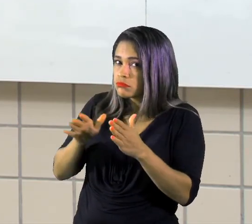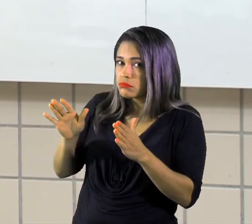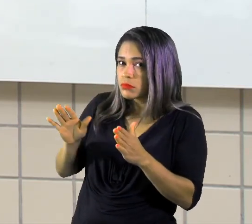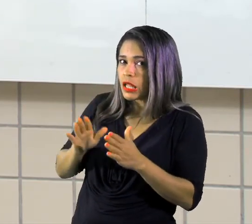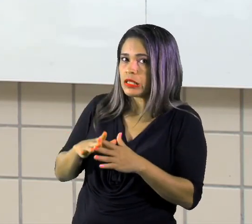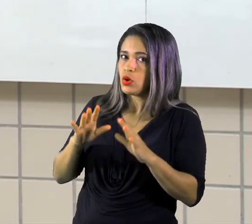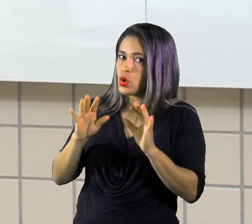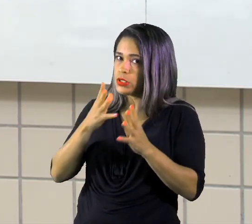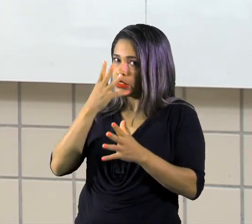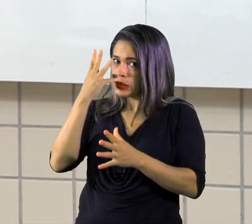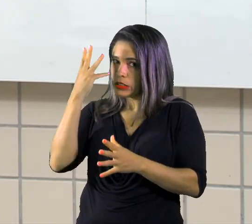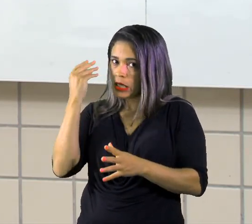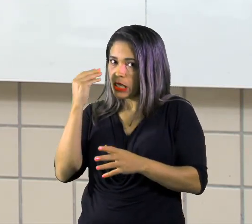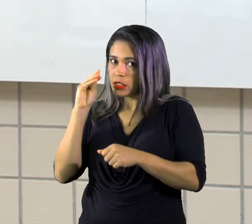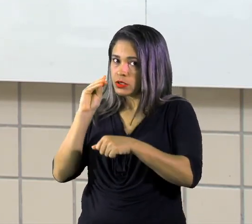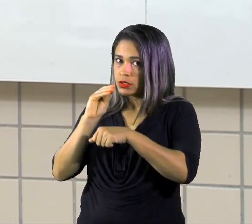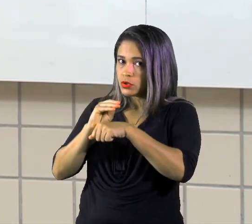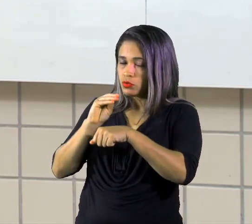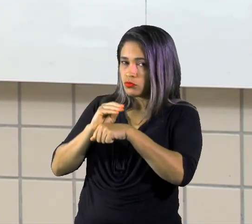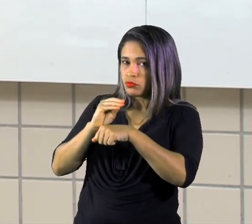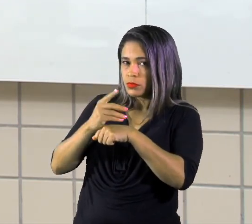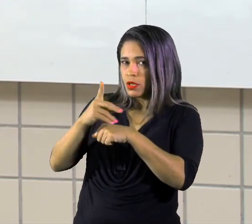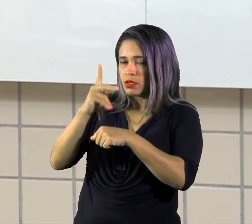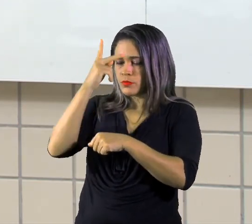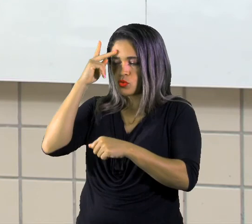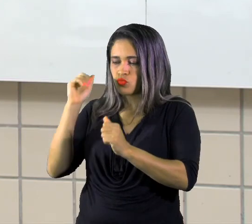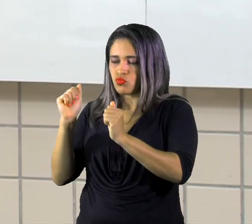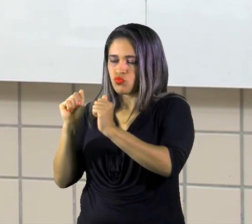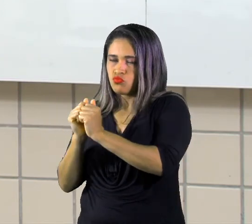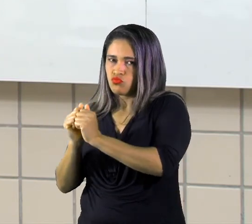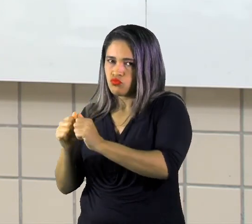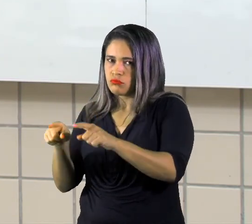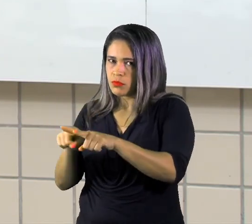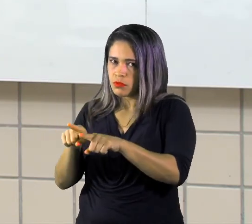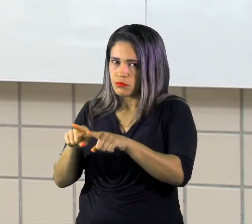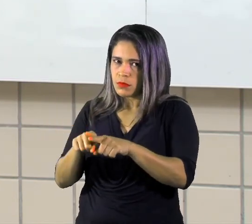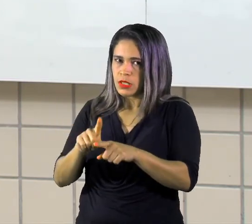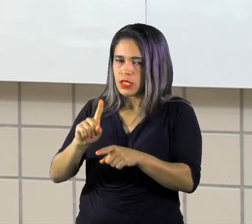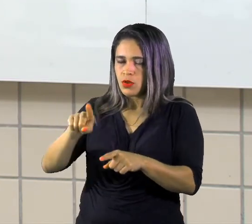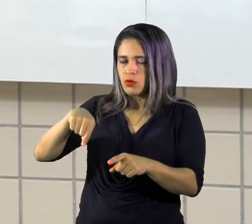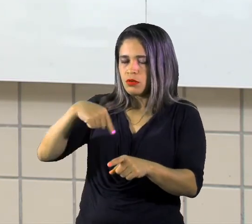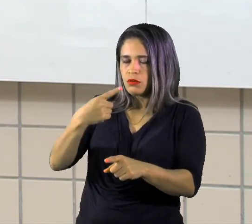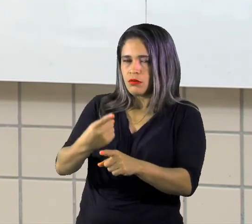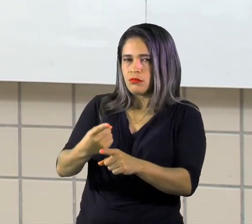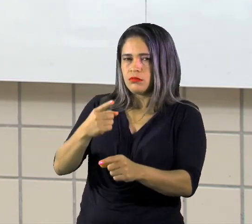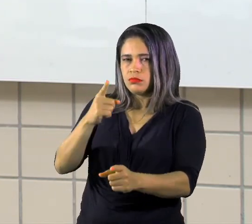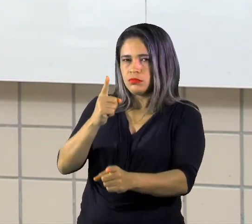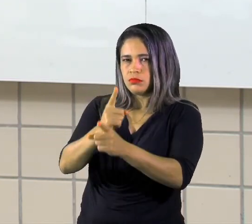cuidar das pessoas próximas a vocês e nos encontraremos na nossa próxima aula.